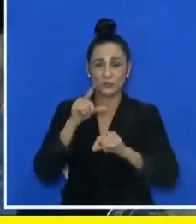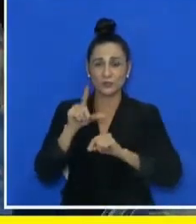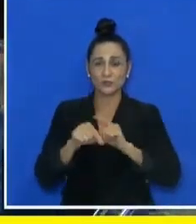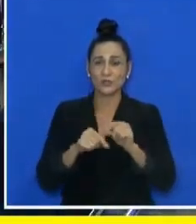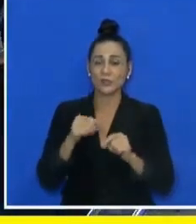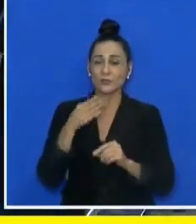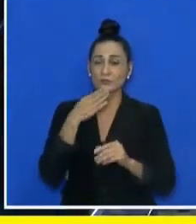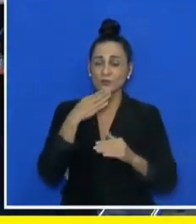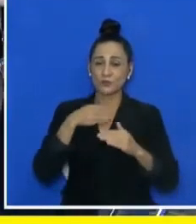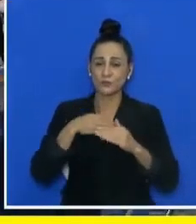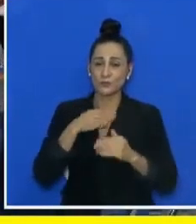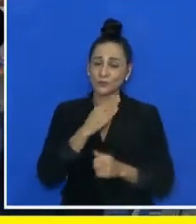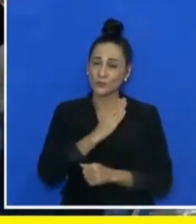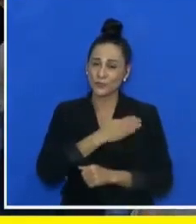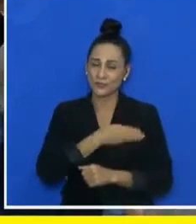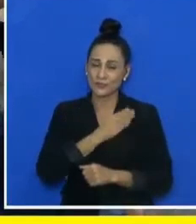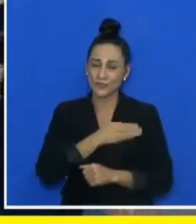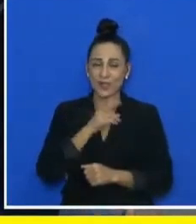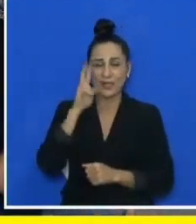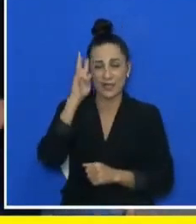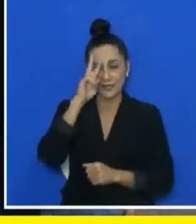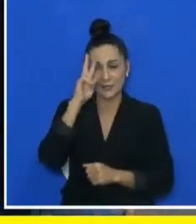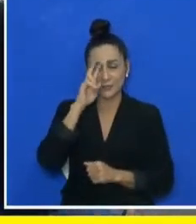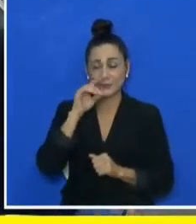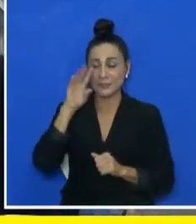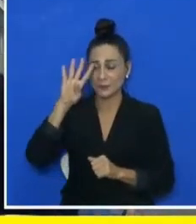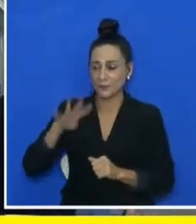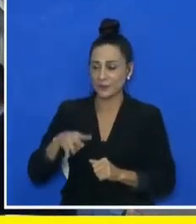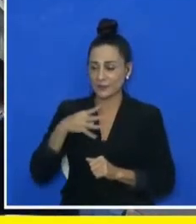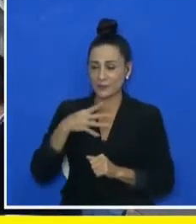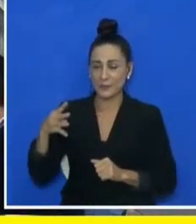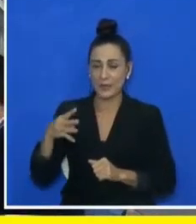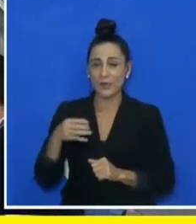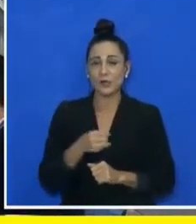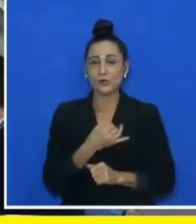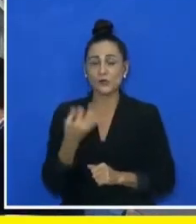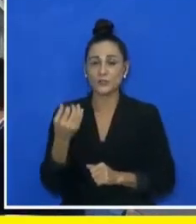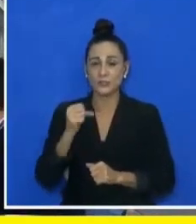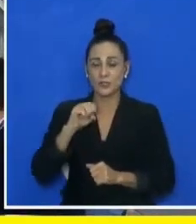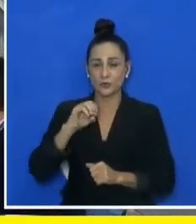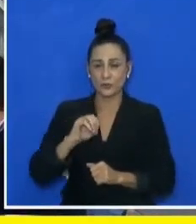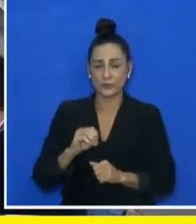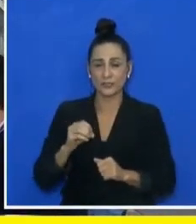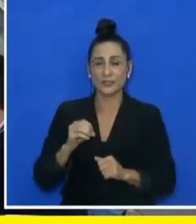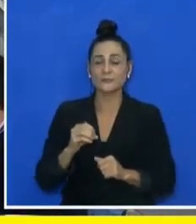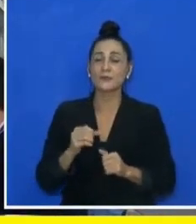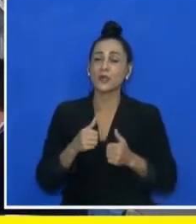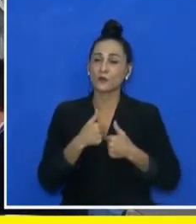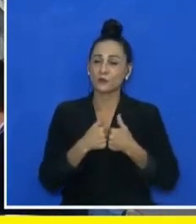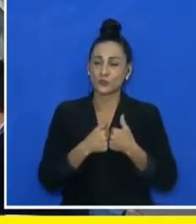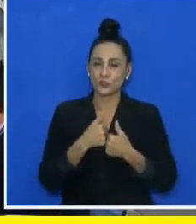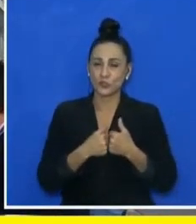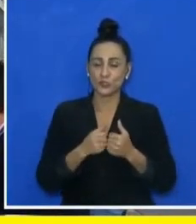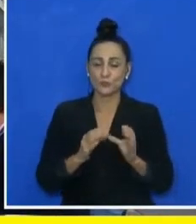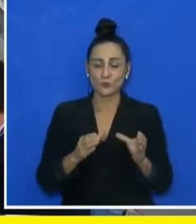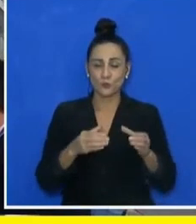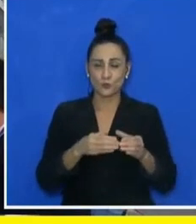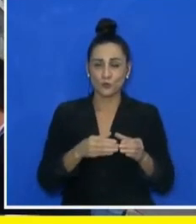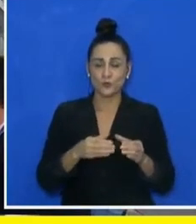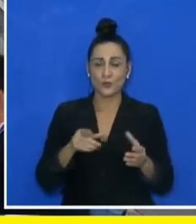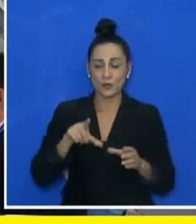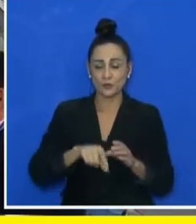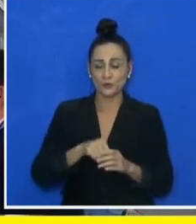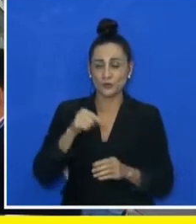o sorteio do time do coração. Lembrando que temos uma tabela com 80 times, e teremos agora o sorteio do seu time